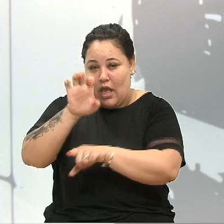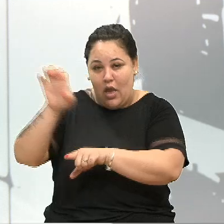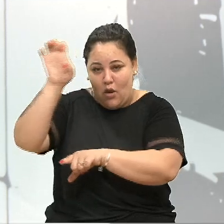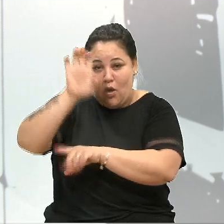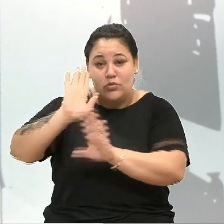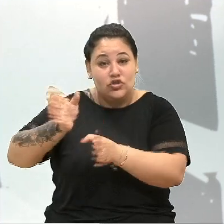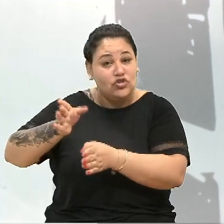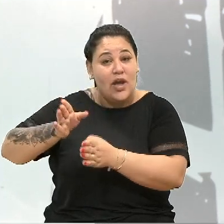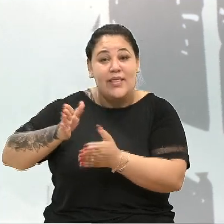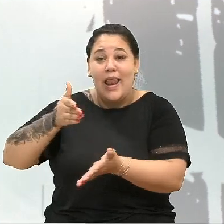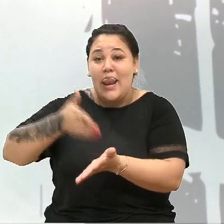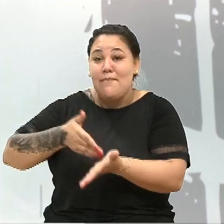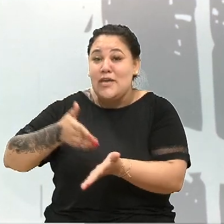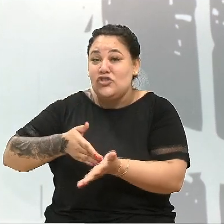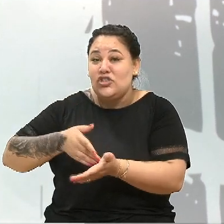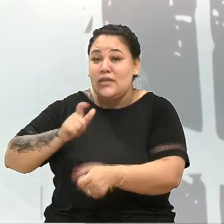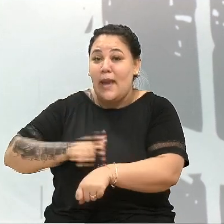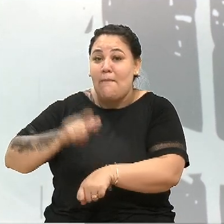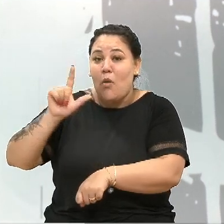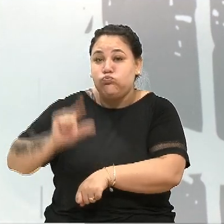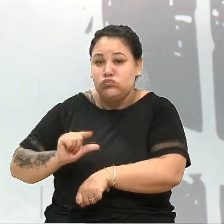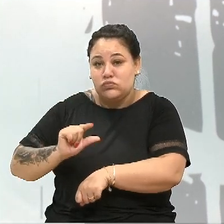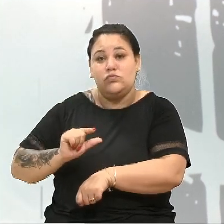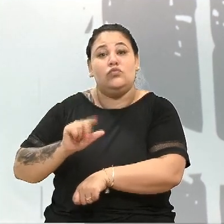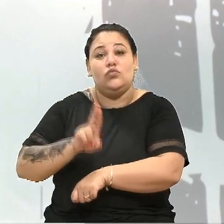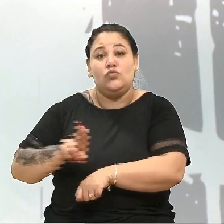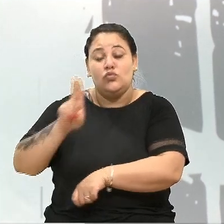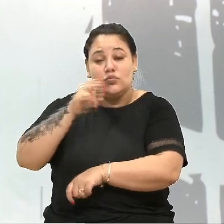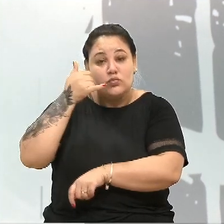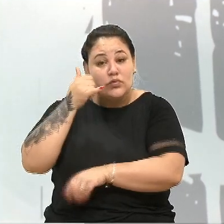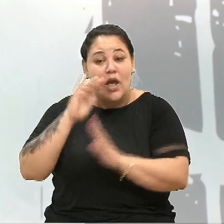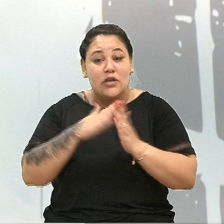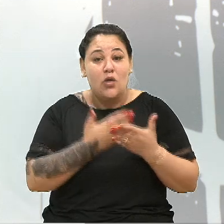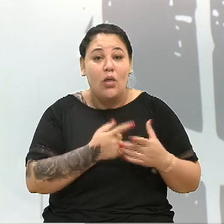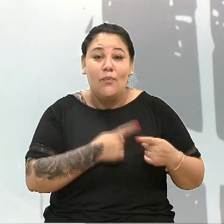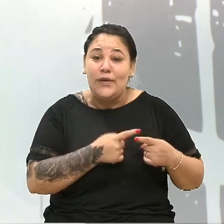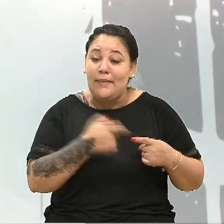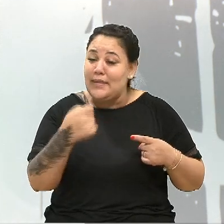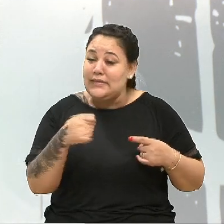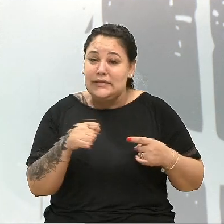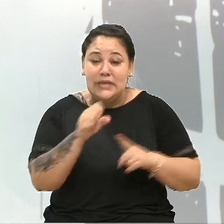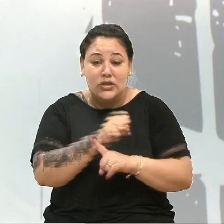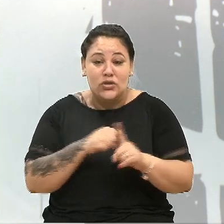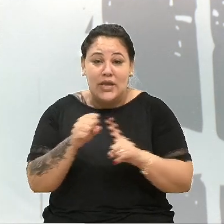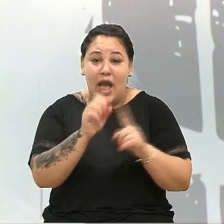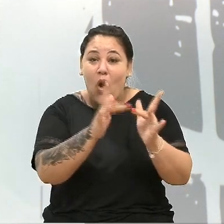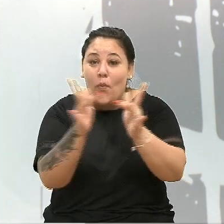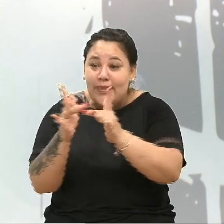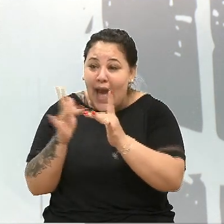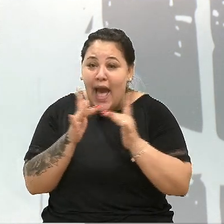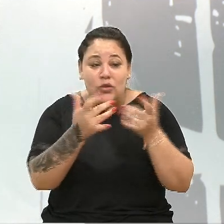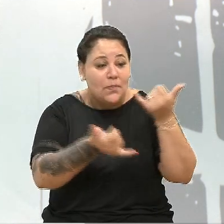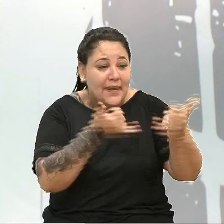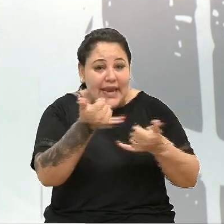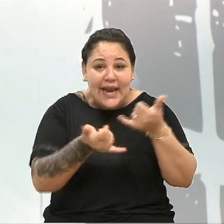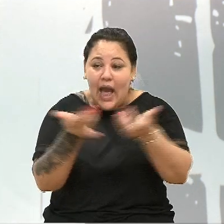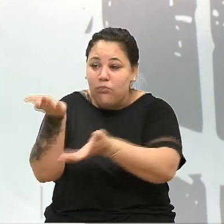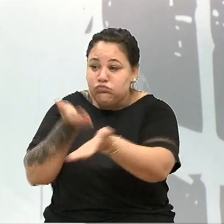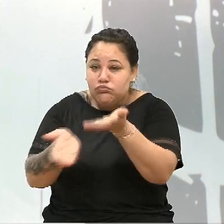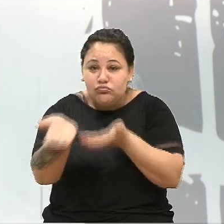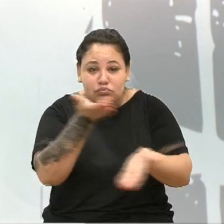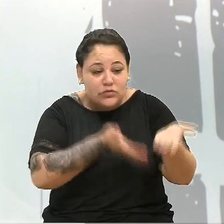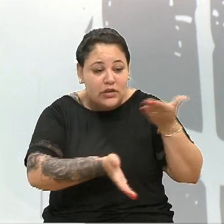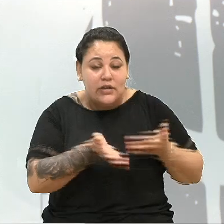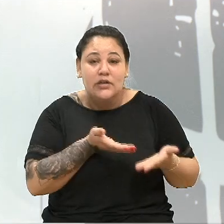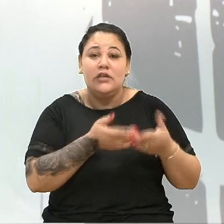restringindo o uso do celular no ambiente escolar, a fim de que as crianças possam socializar, possam brincar, possam